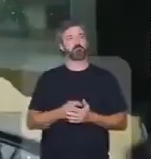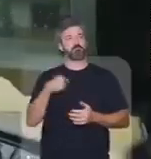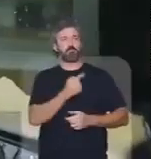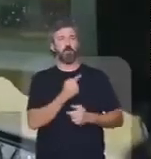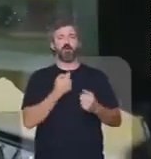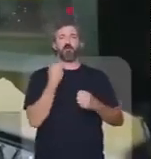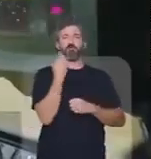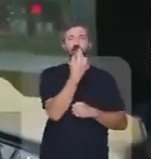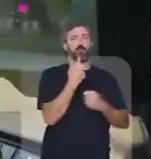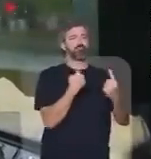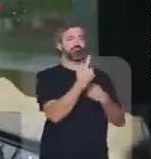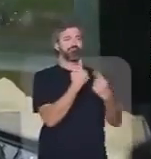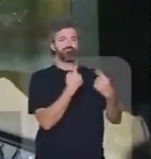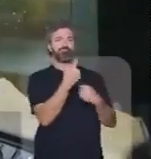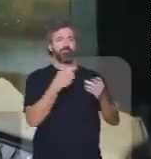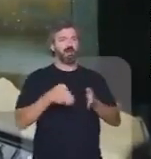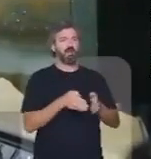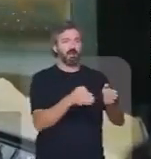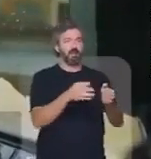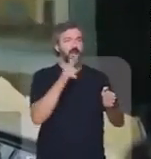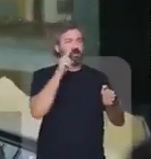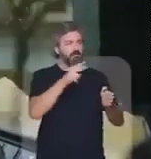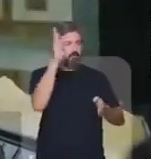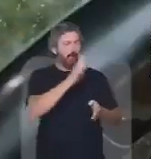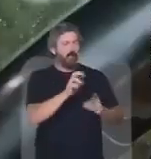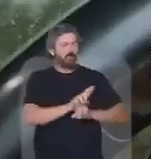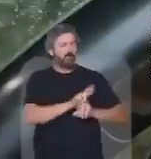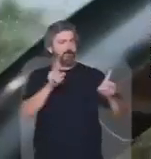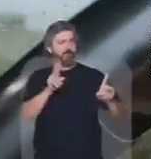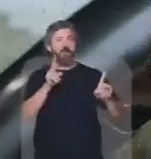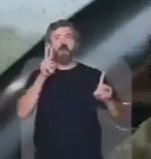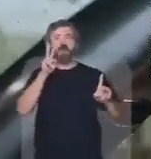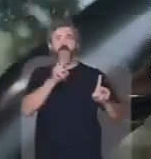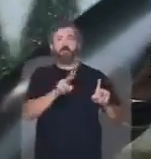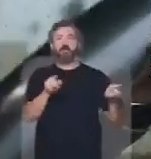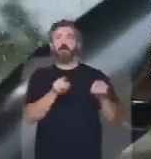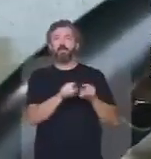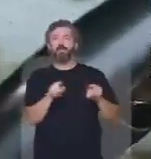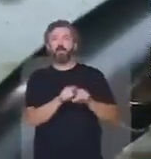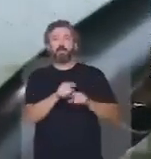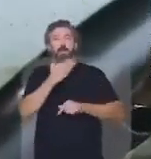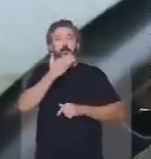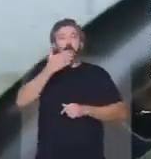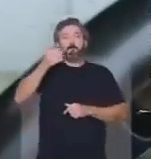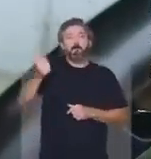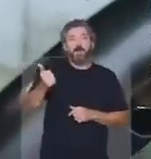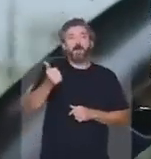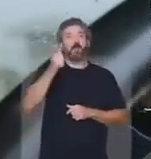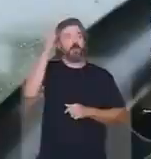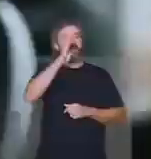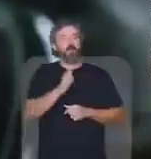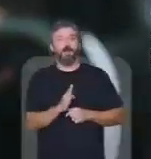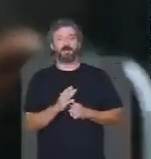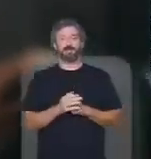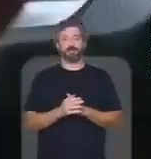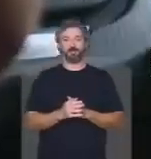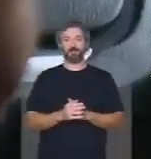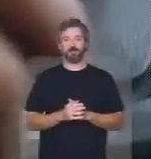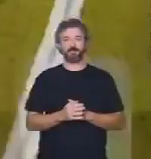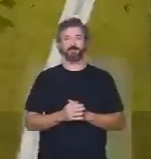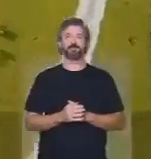A gente que está na estrada percebe um Brasil diferente. A gente consegue ver de perto as melhorias feitas pelo nosso